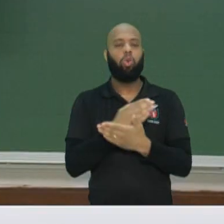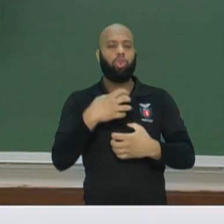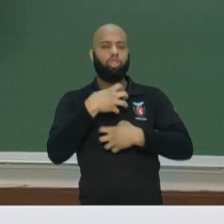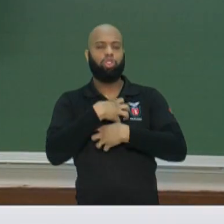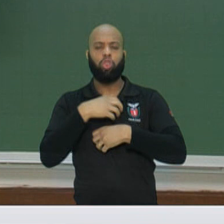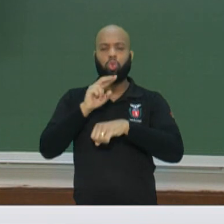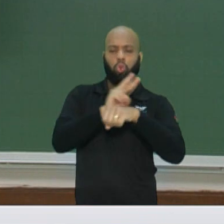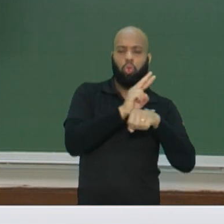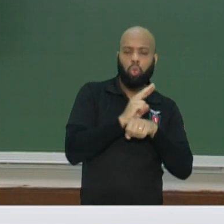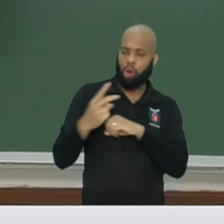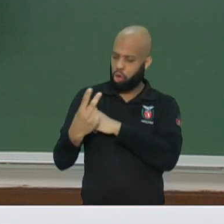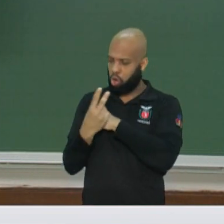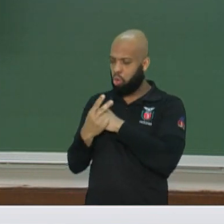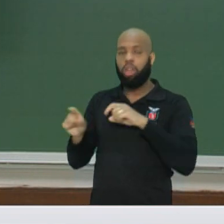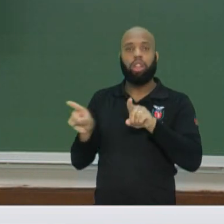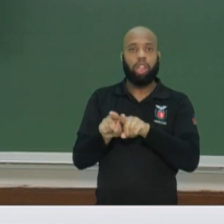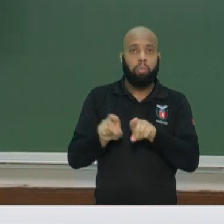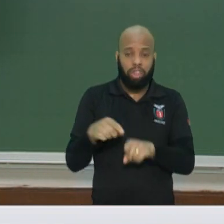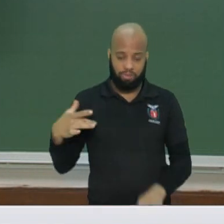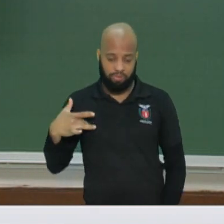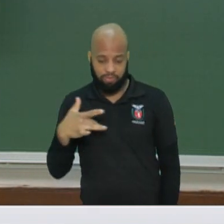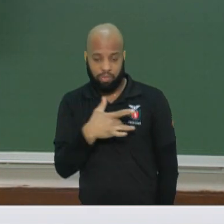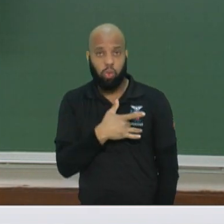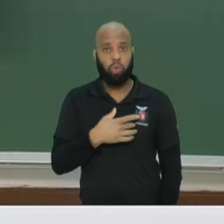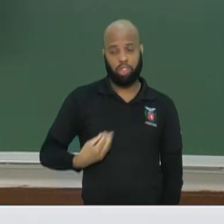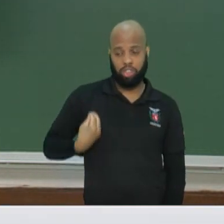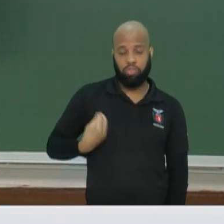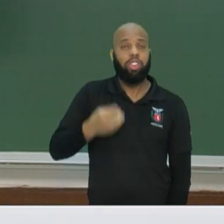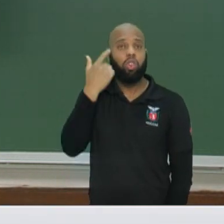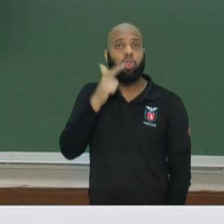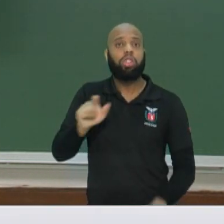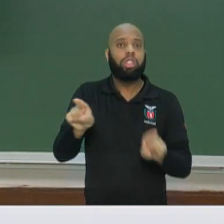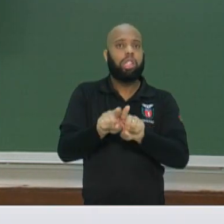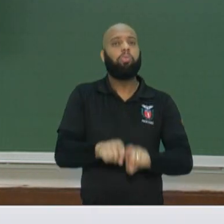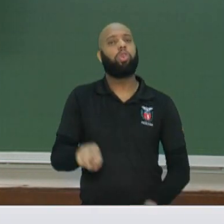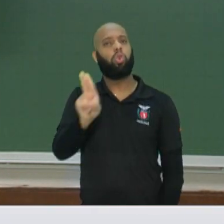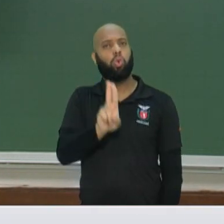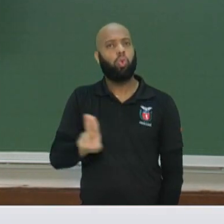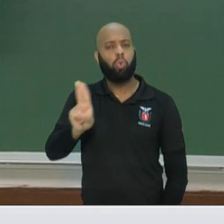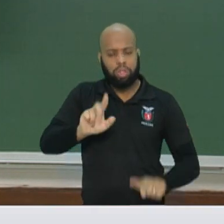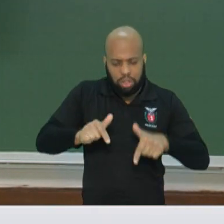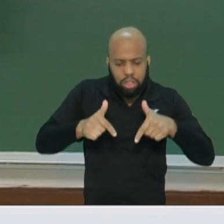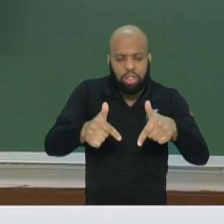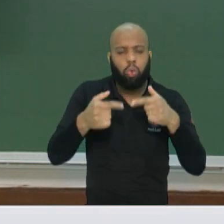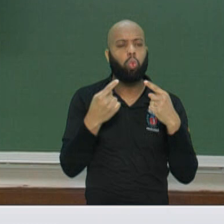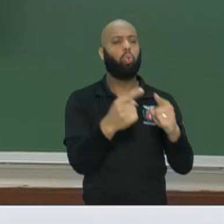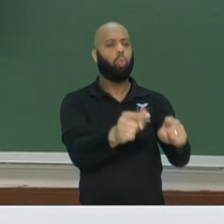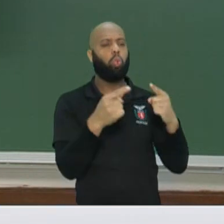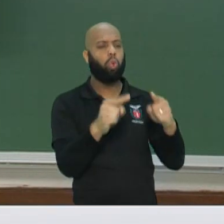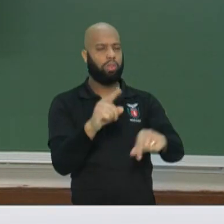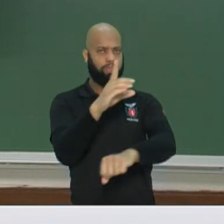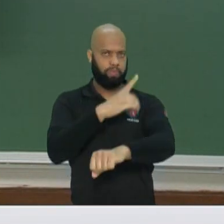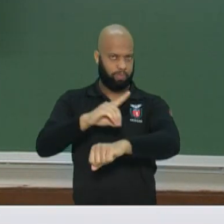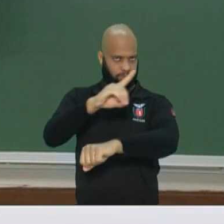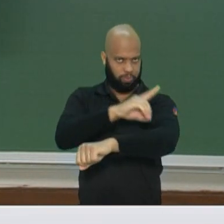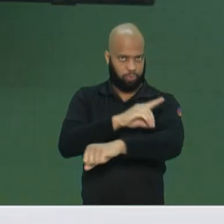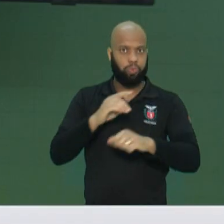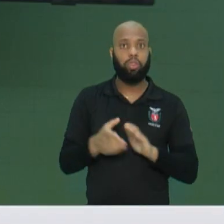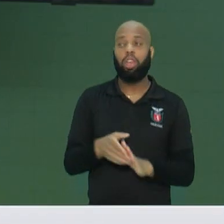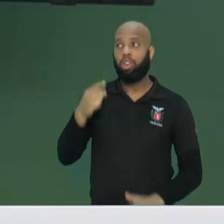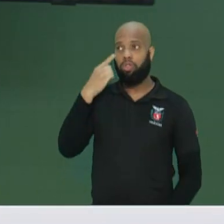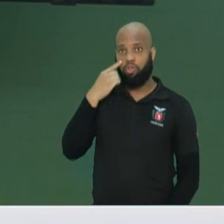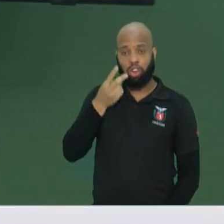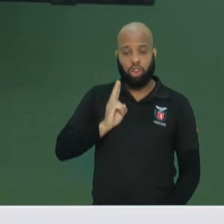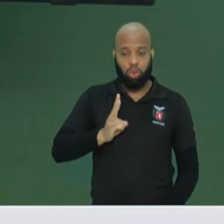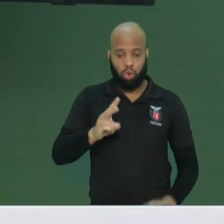bem importantes para a nossa vida, para que a gente também possa utilizar como ação contra a dengue. Então, olha aqui, ó,